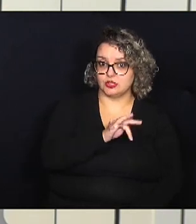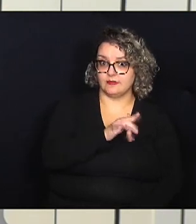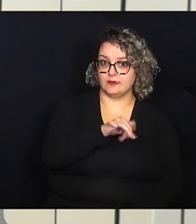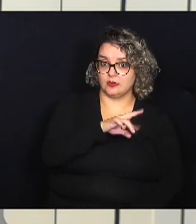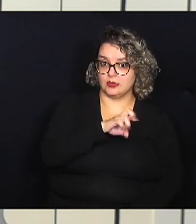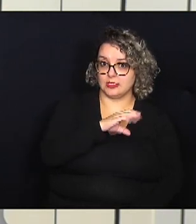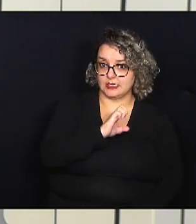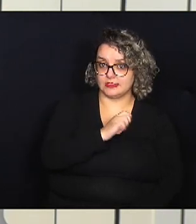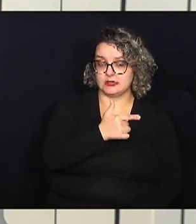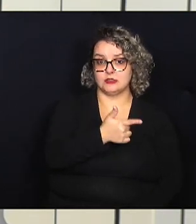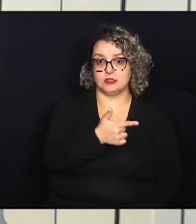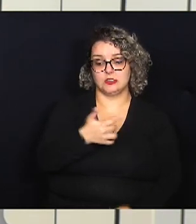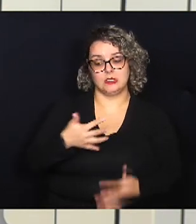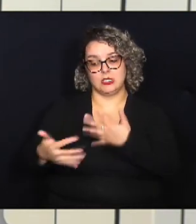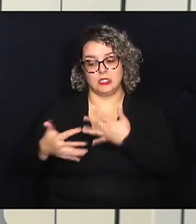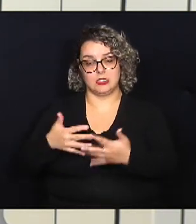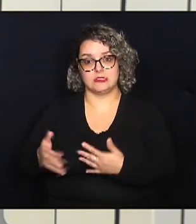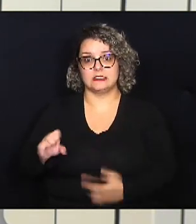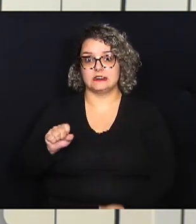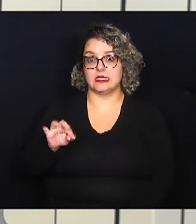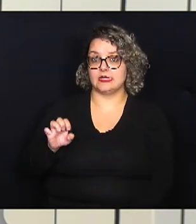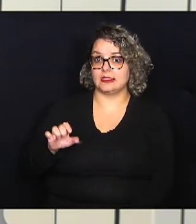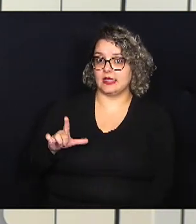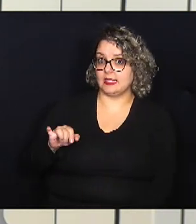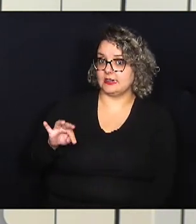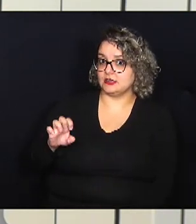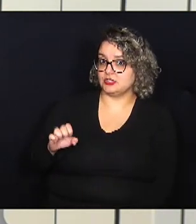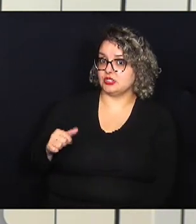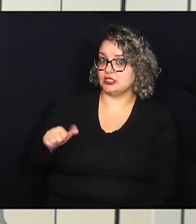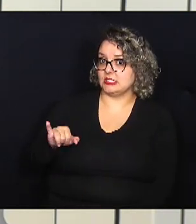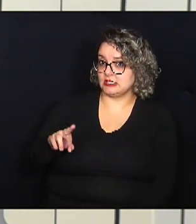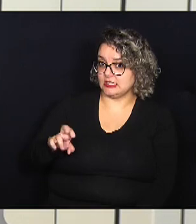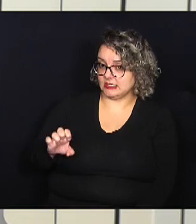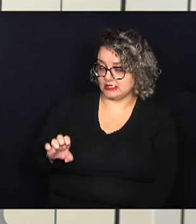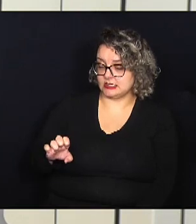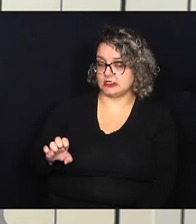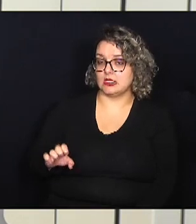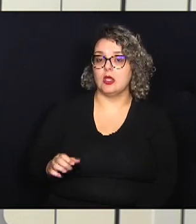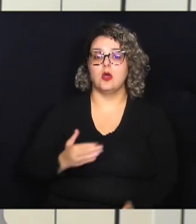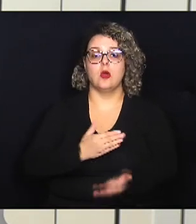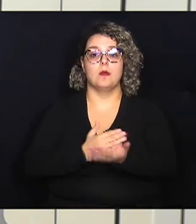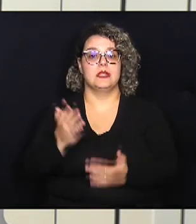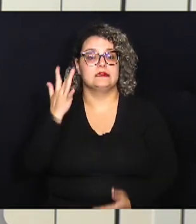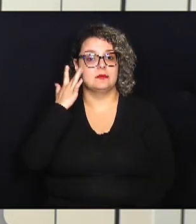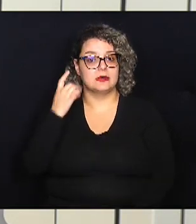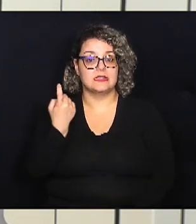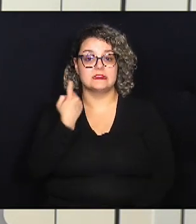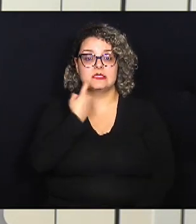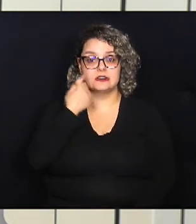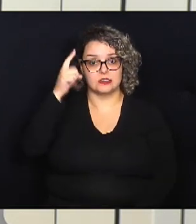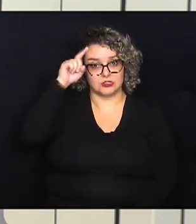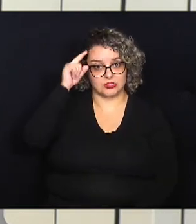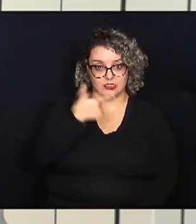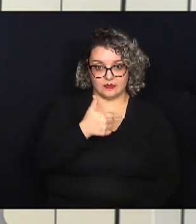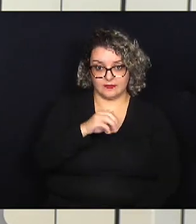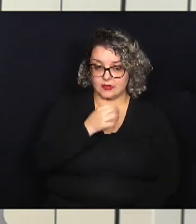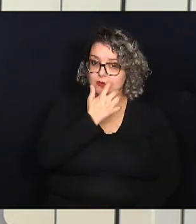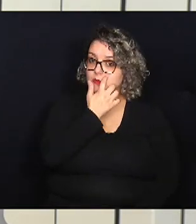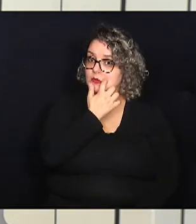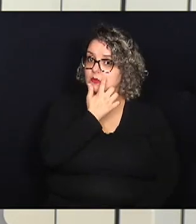2, Terminal Satélite Íris. Começa a circular amanhã, sexta-feira, dia 20. A linha então vai ligar